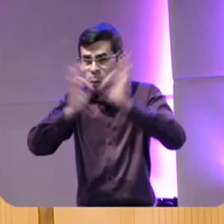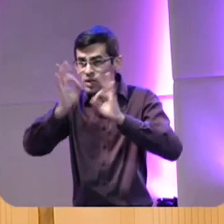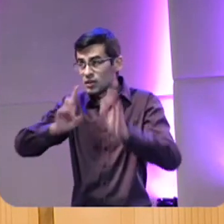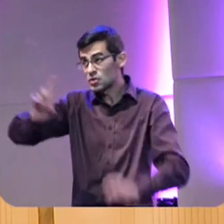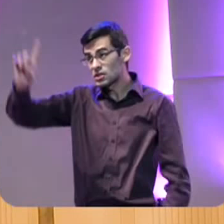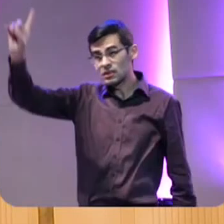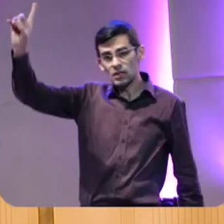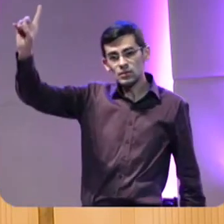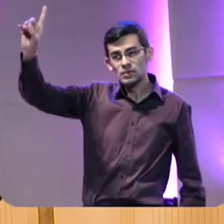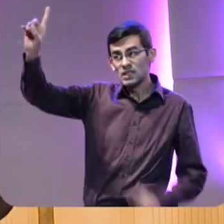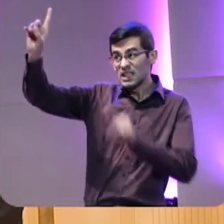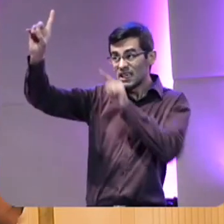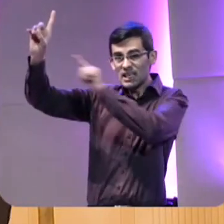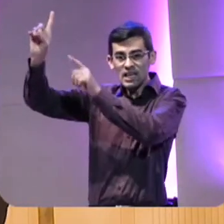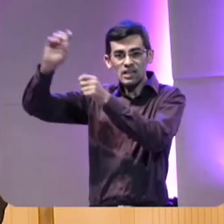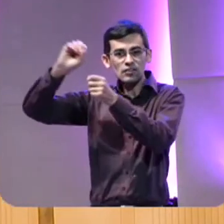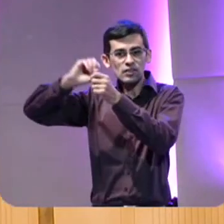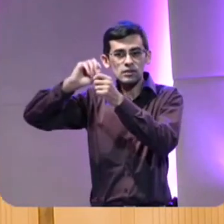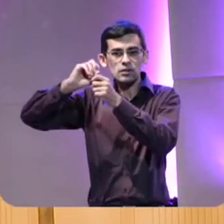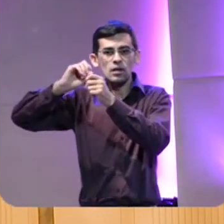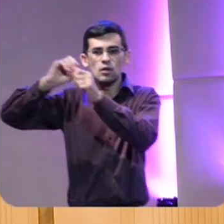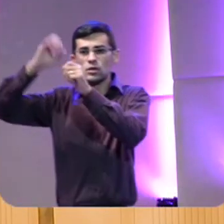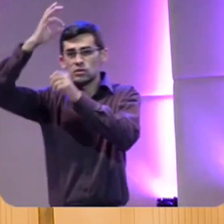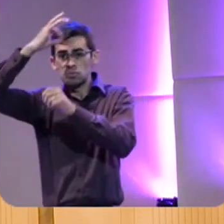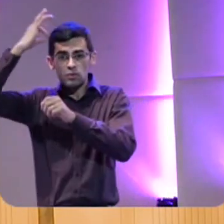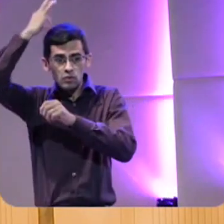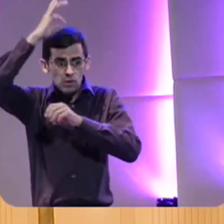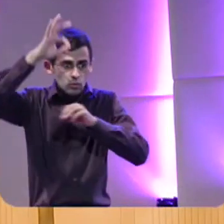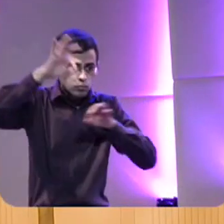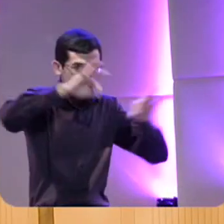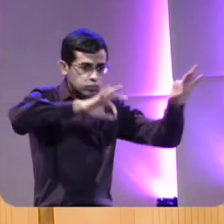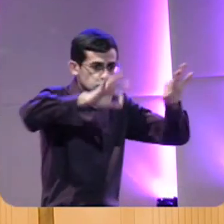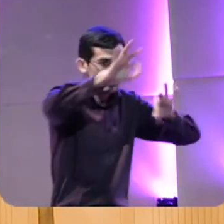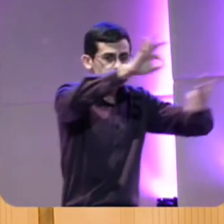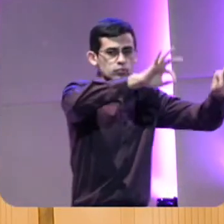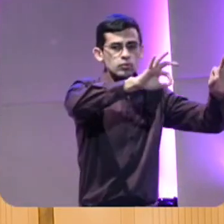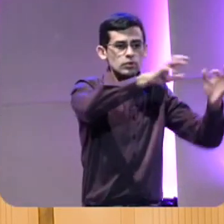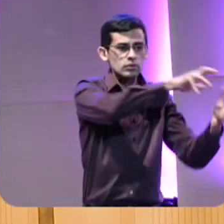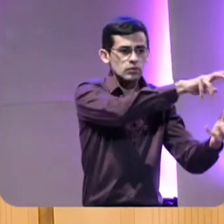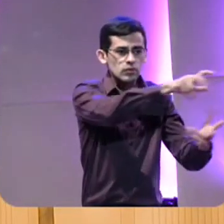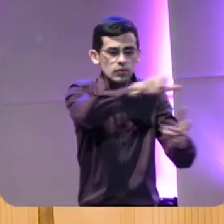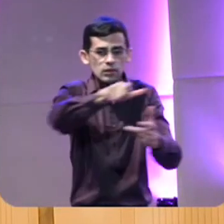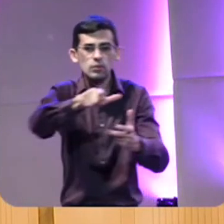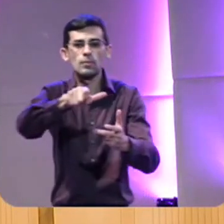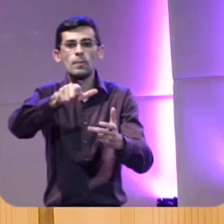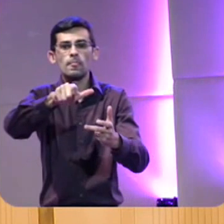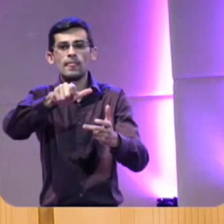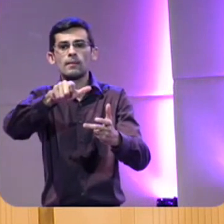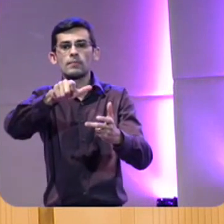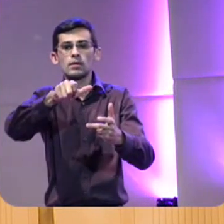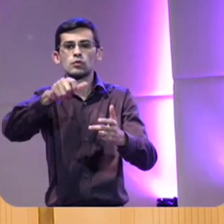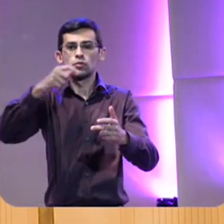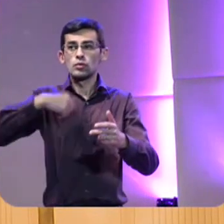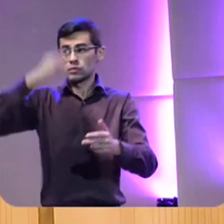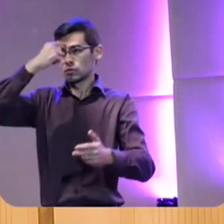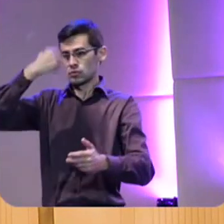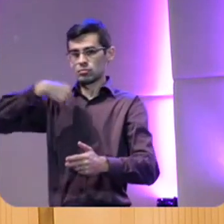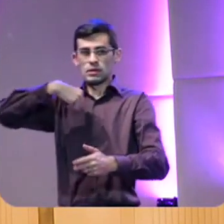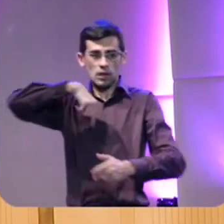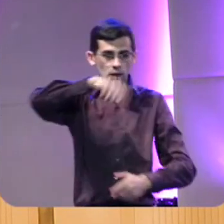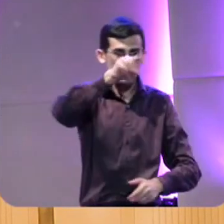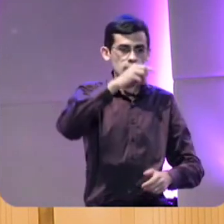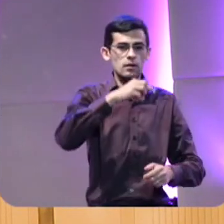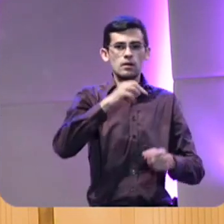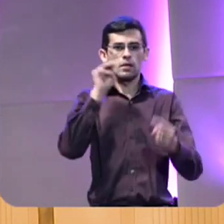está soprando o seu Espírito Santo sobre essa terra, Ele nos envia em missão, e é